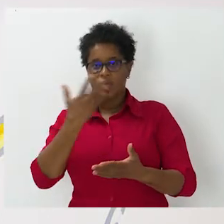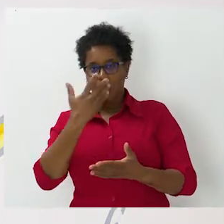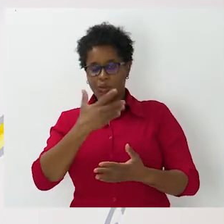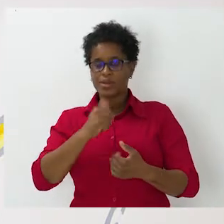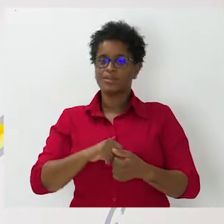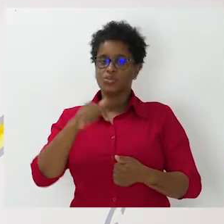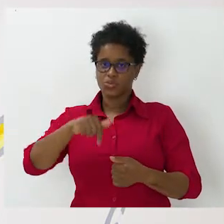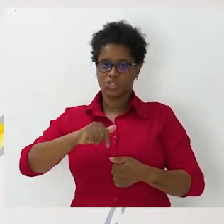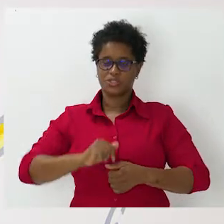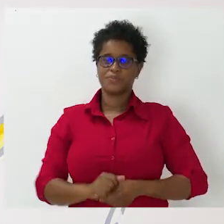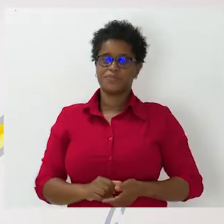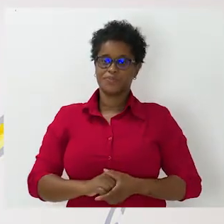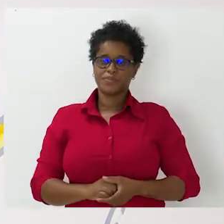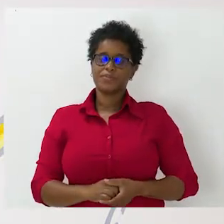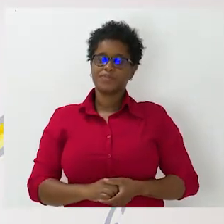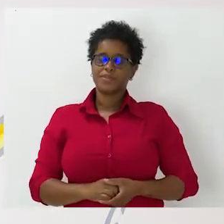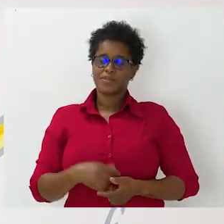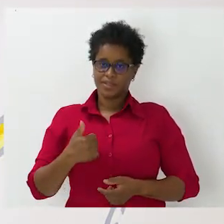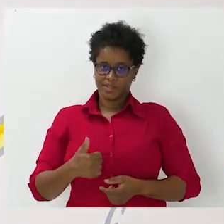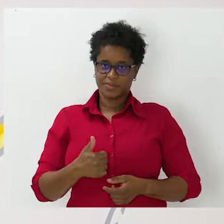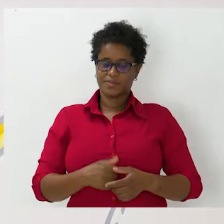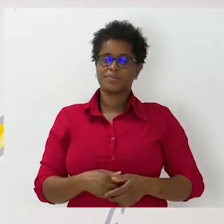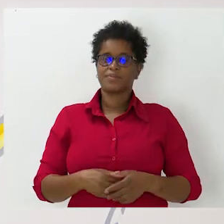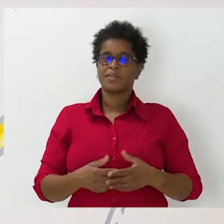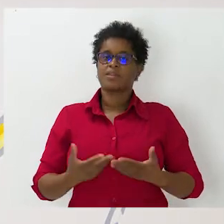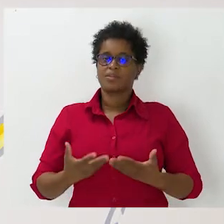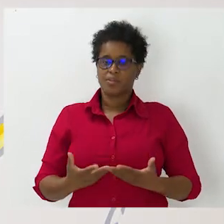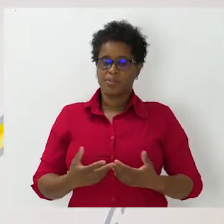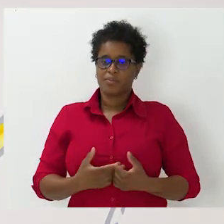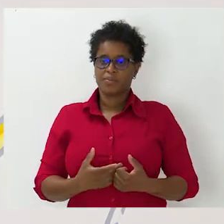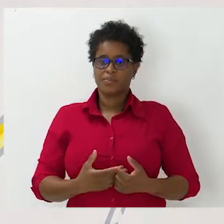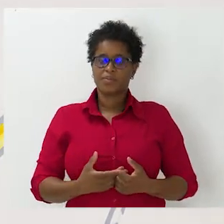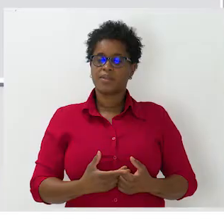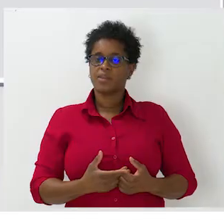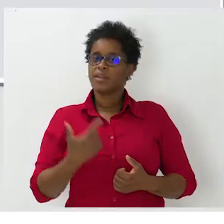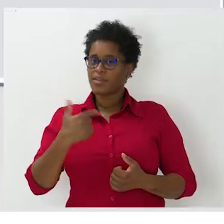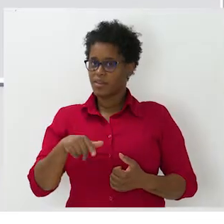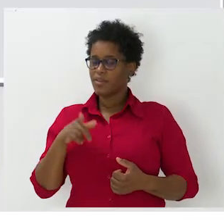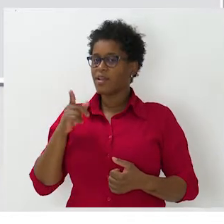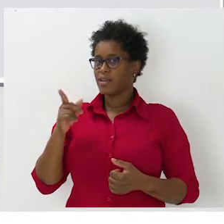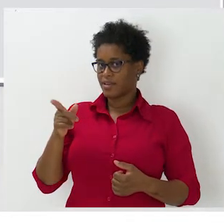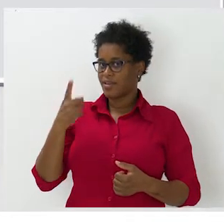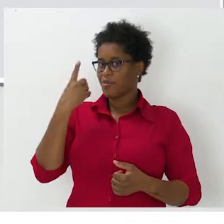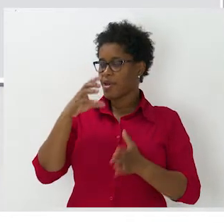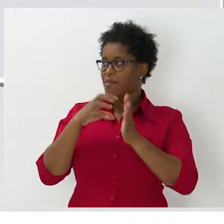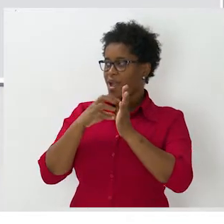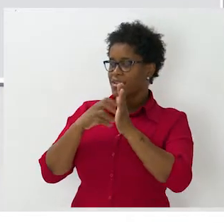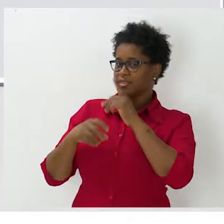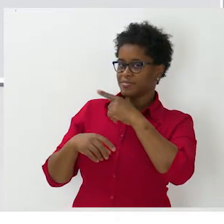aula de hoje, ok? Portanto, tenho ali uma